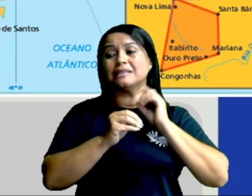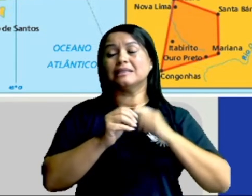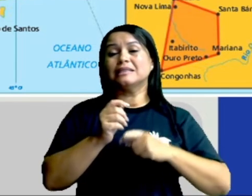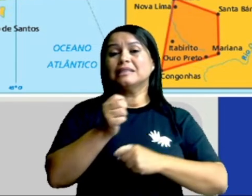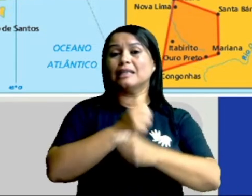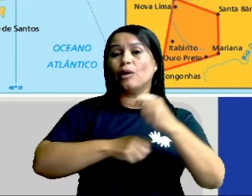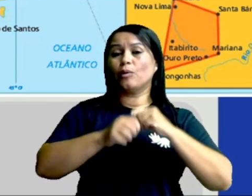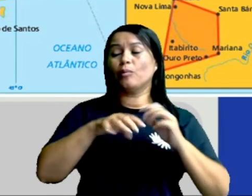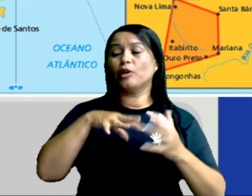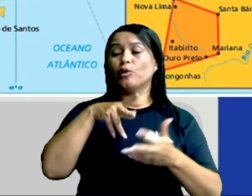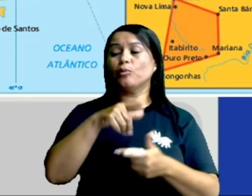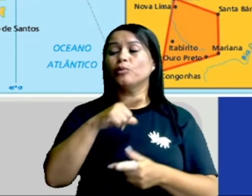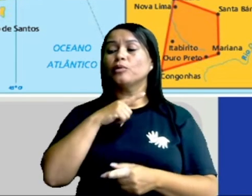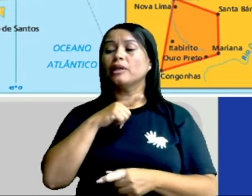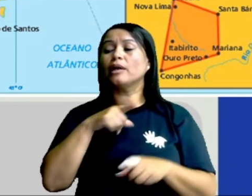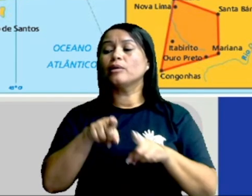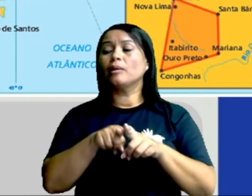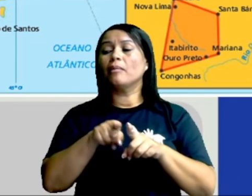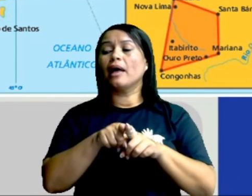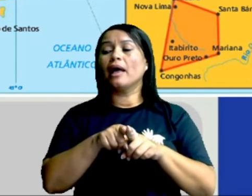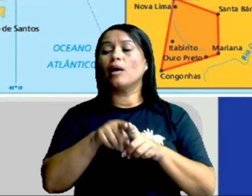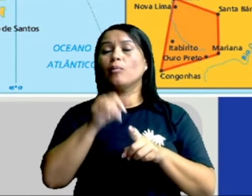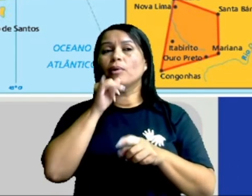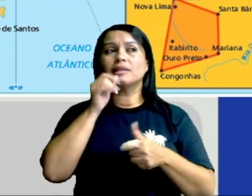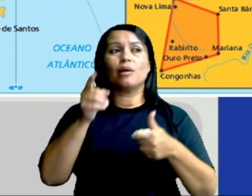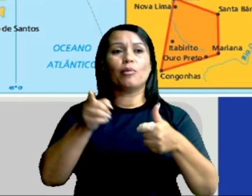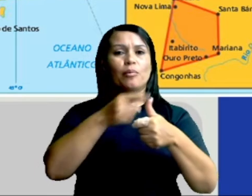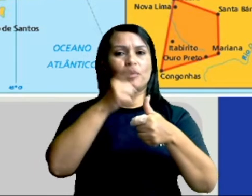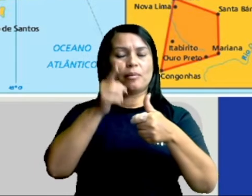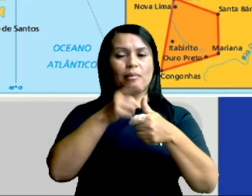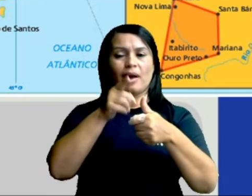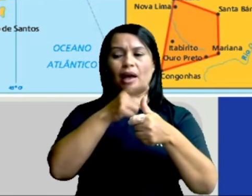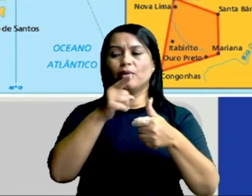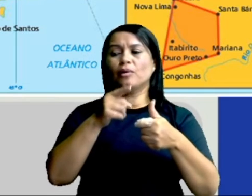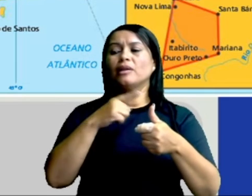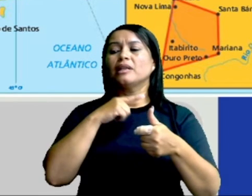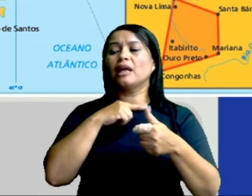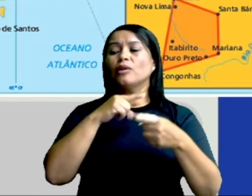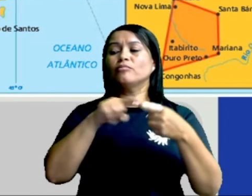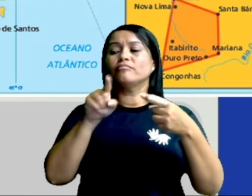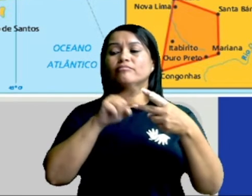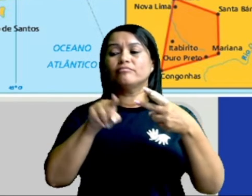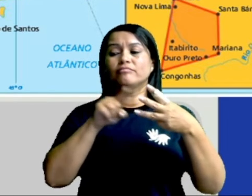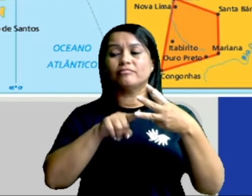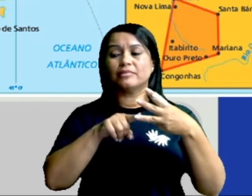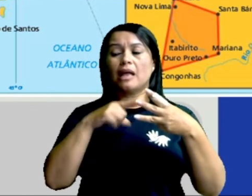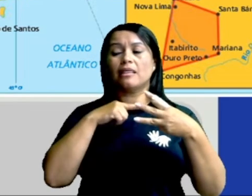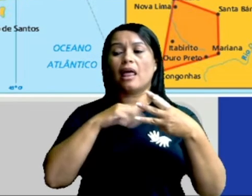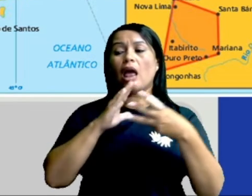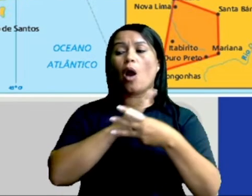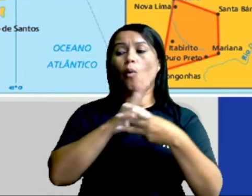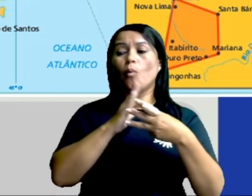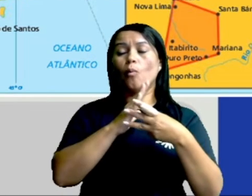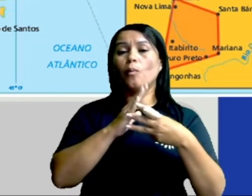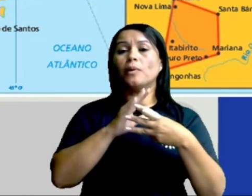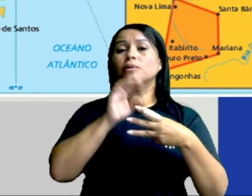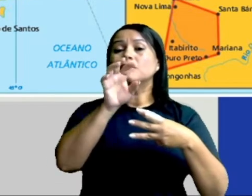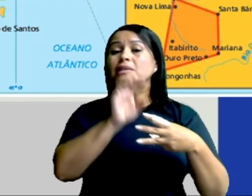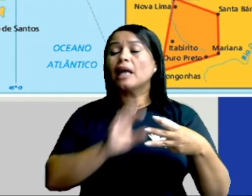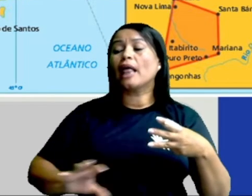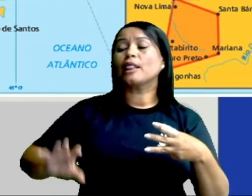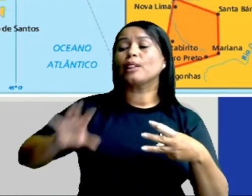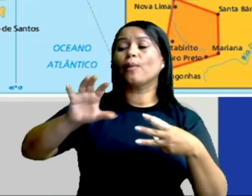tá? Bem, em relação ao setor primário, agricultura, pecuária e extração mineral, eu destaquei aqui algumas situações, tá?